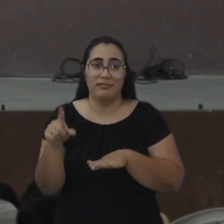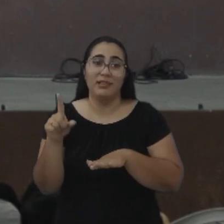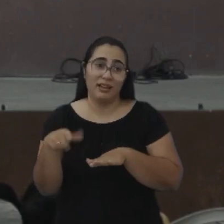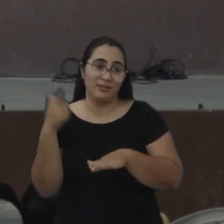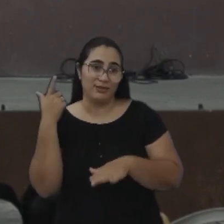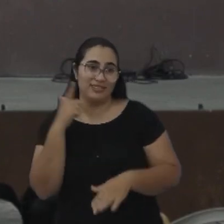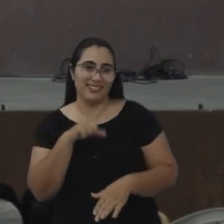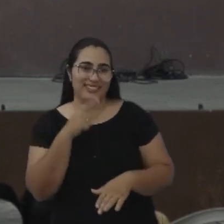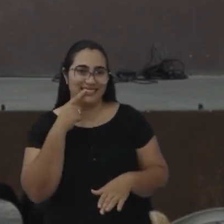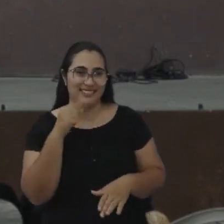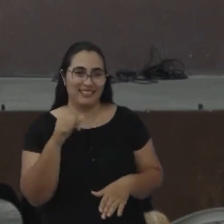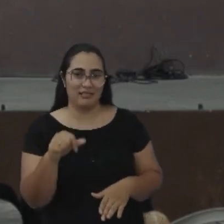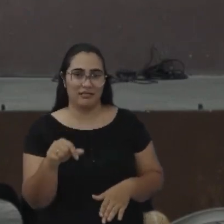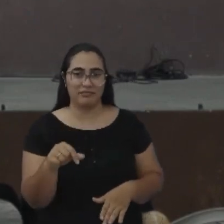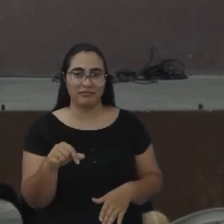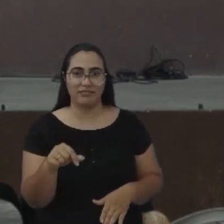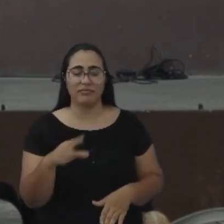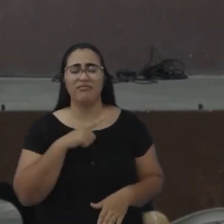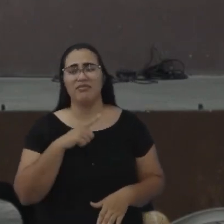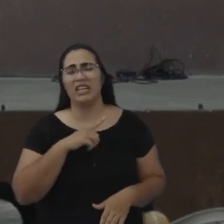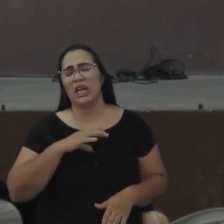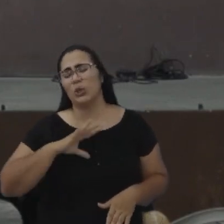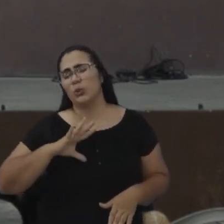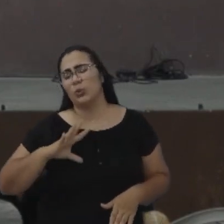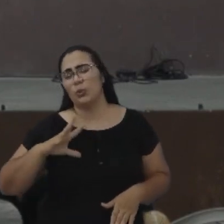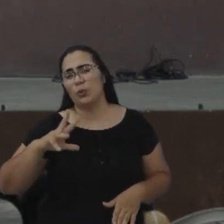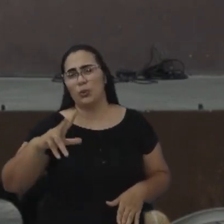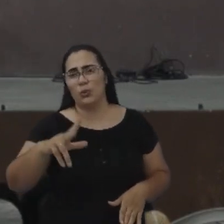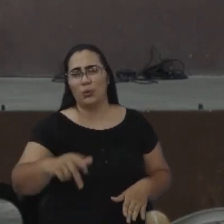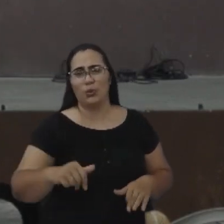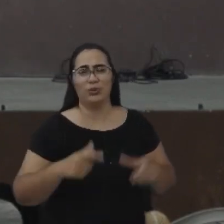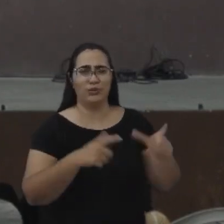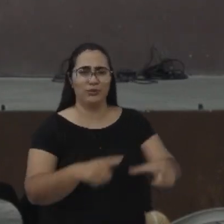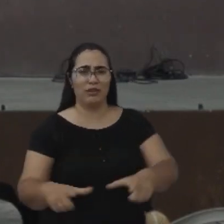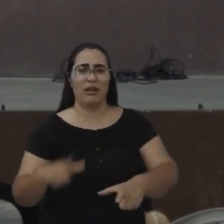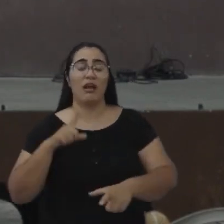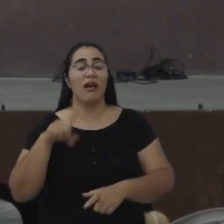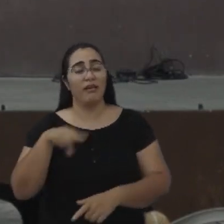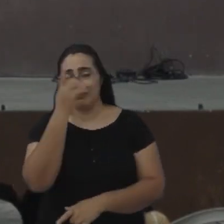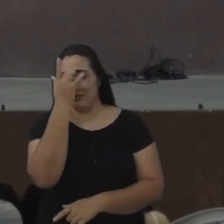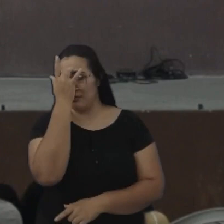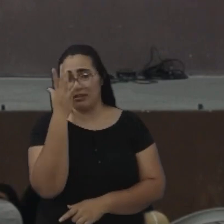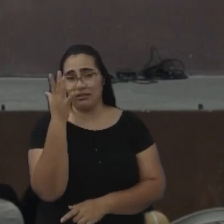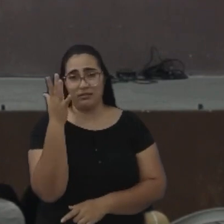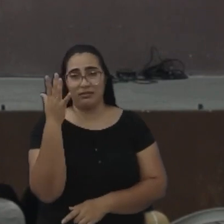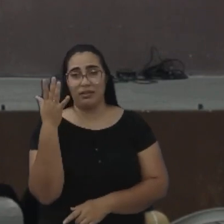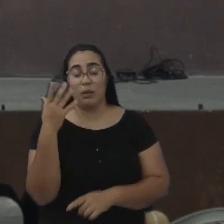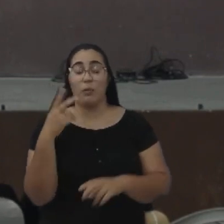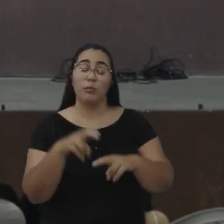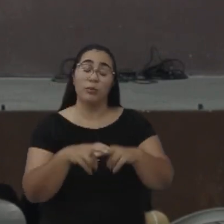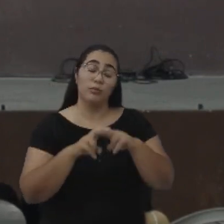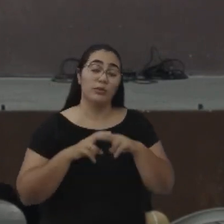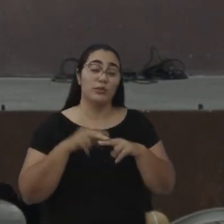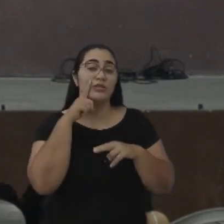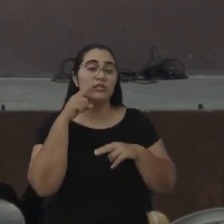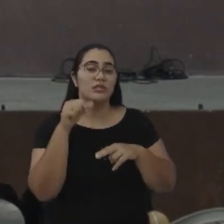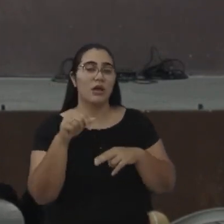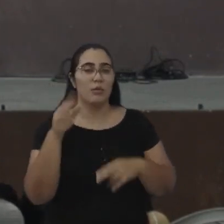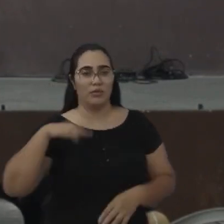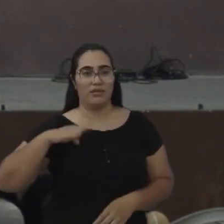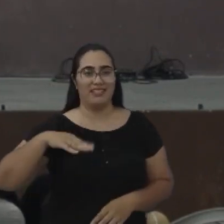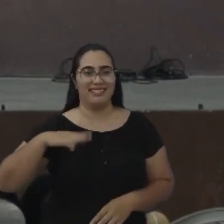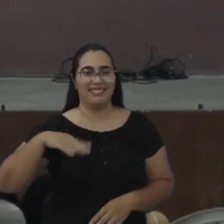sal. Então o sal, meu amigo, tem em todo lugar. É uma coisa muito fácil de ser obtida. Por isso que o sal é tão barato, não é difícil.